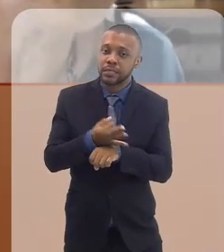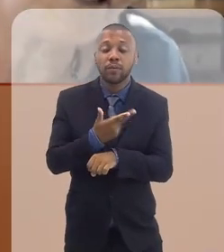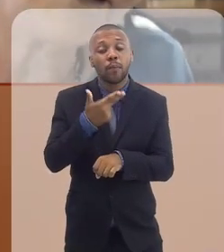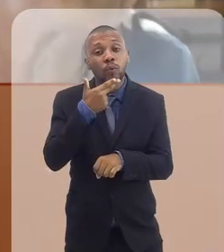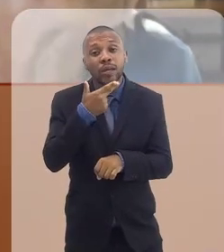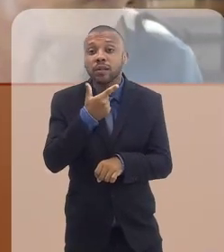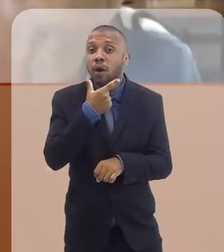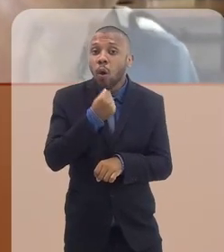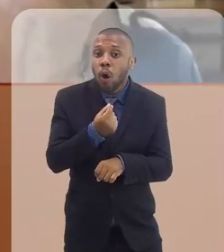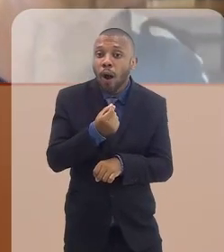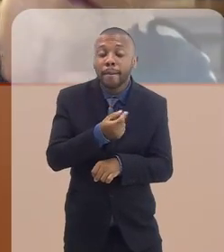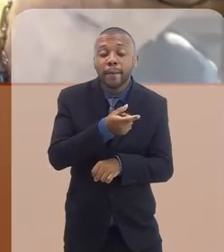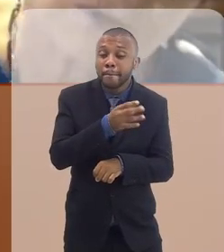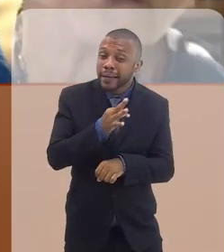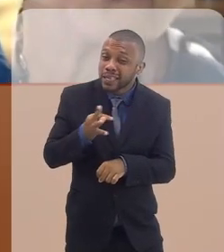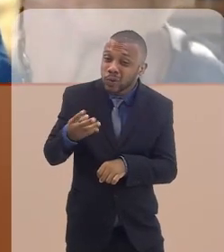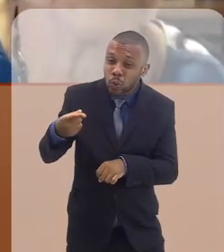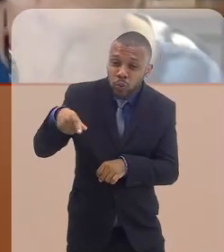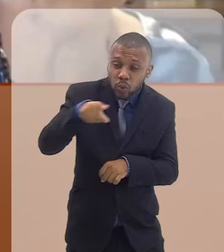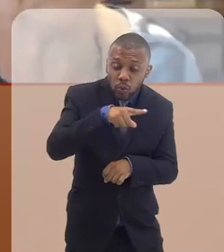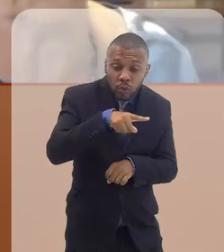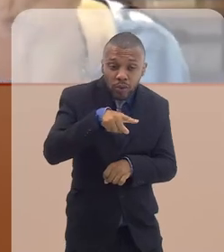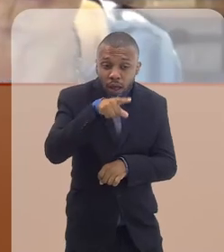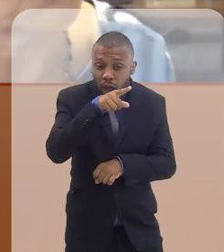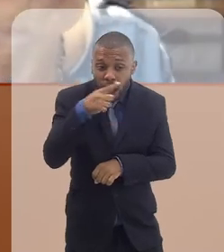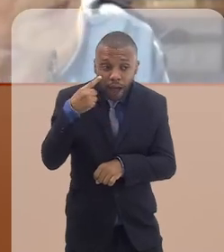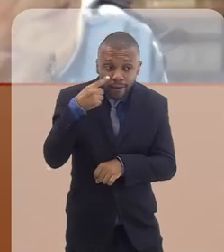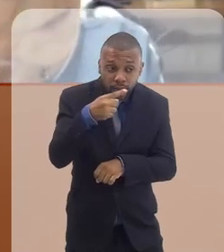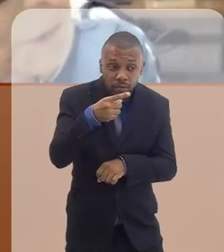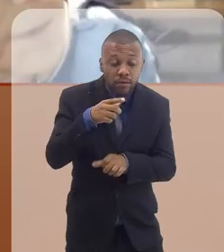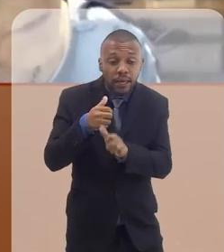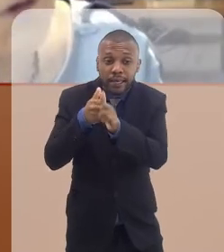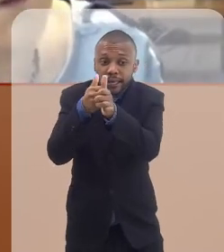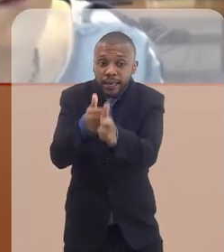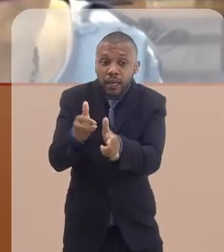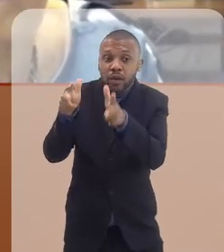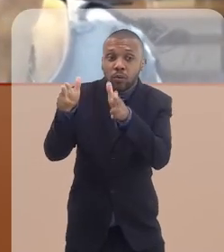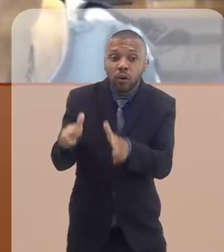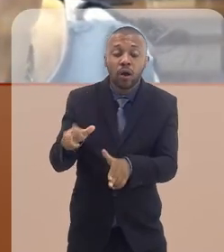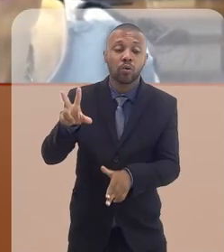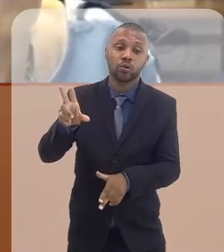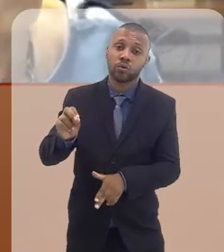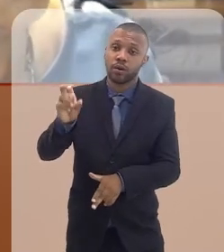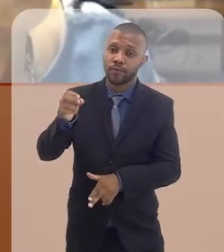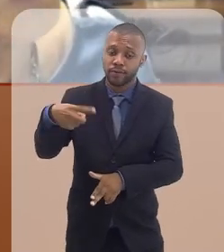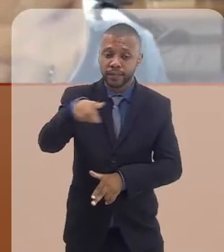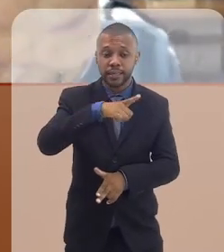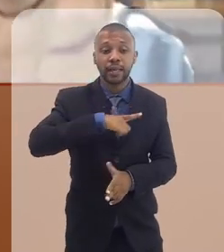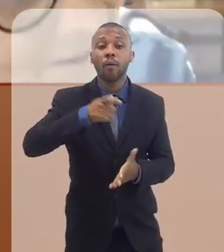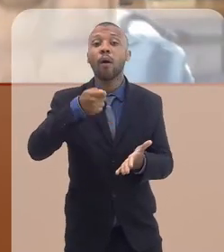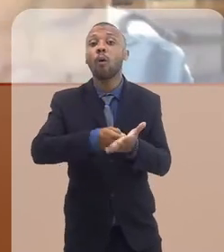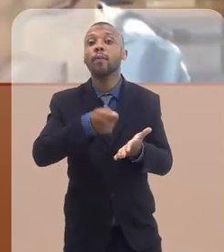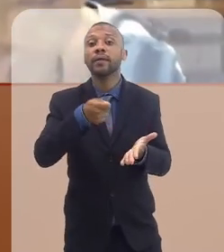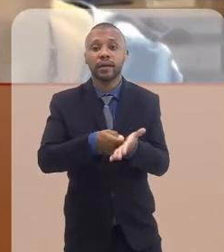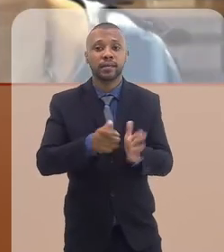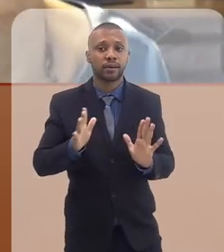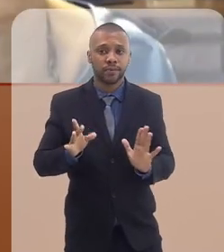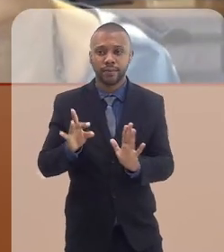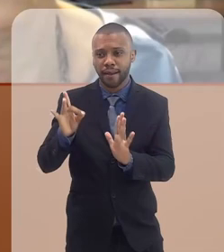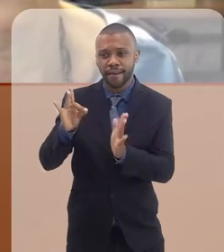eu tenho netos homens, e para todos eles eu falo, sejam como seu avô. Vocês têm uma